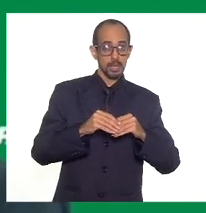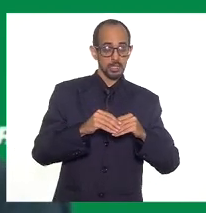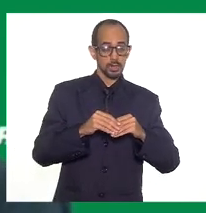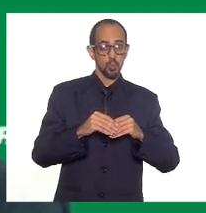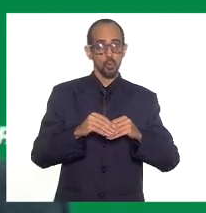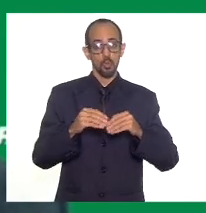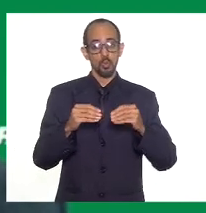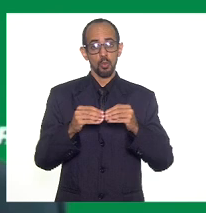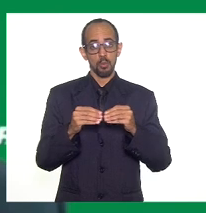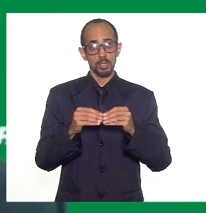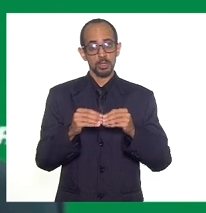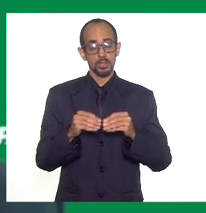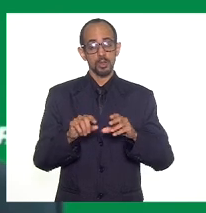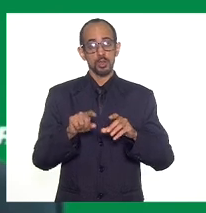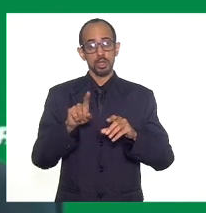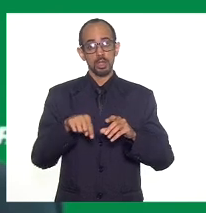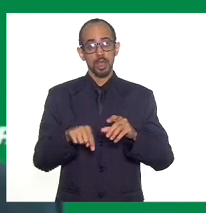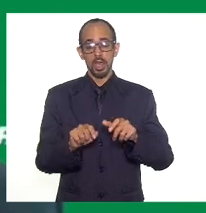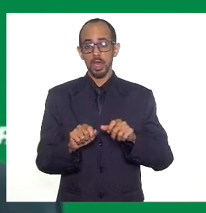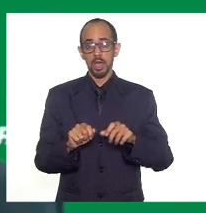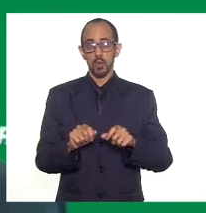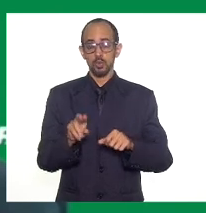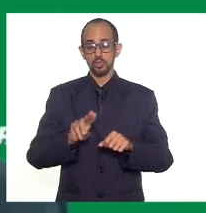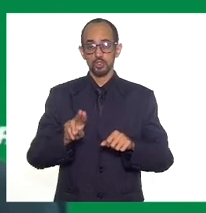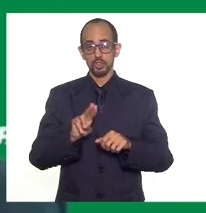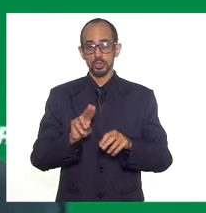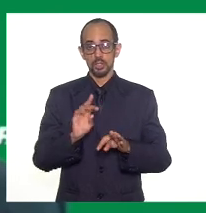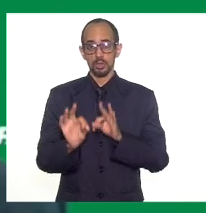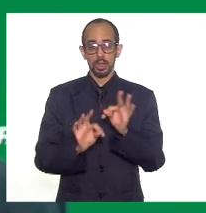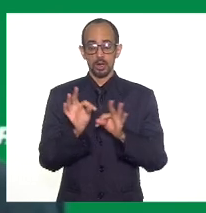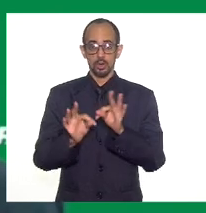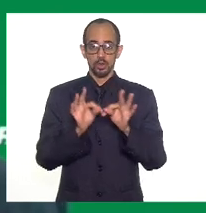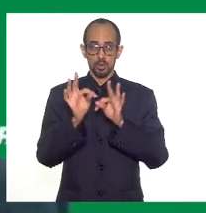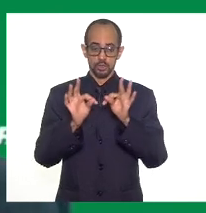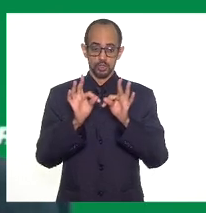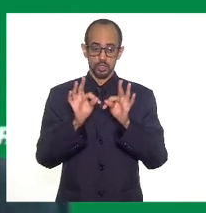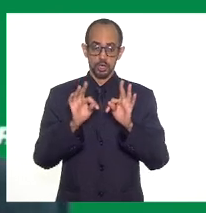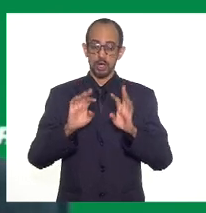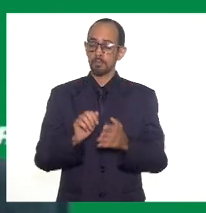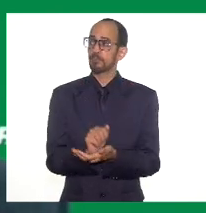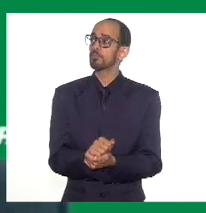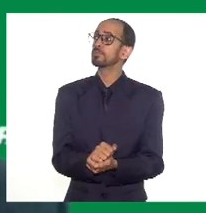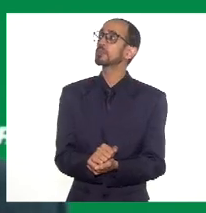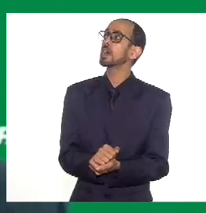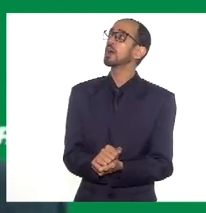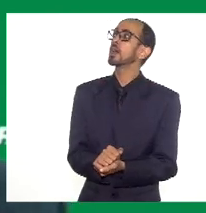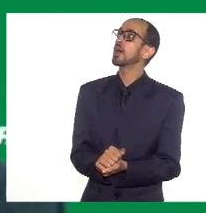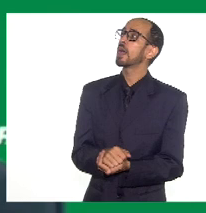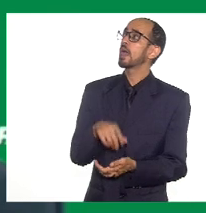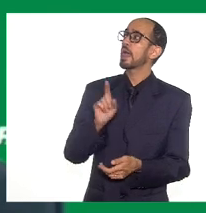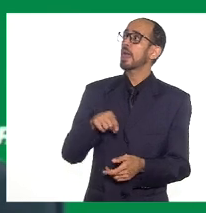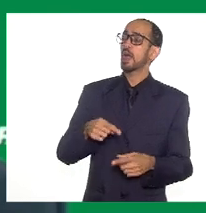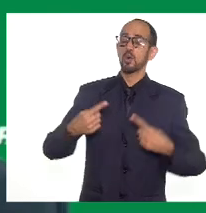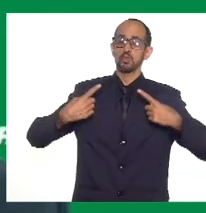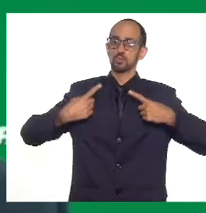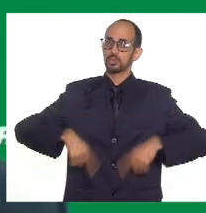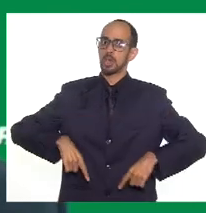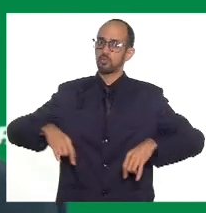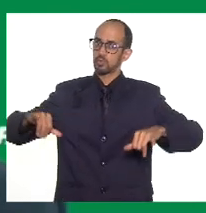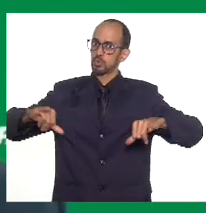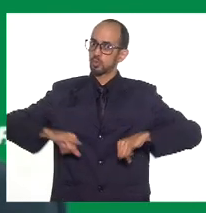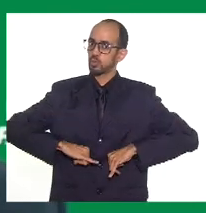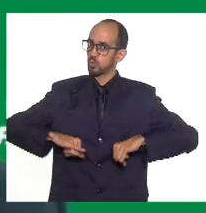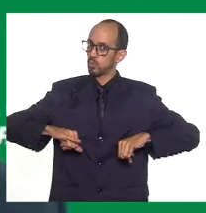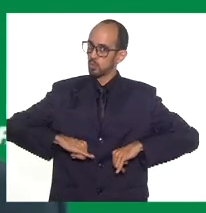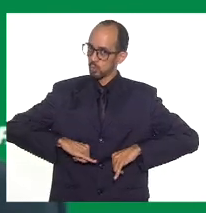enfim, várias tecnologias possíveis, né? Não vou aqui entrar nesse detalhe, mas a gente sabe que esse é um desafio hercúleo, né?